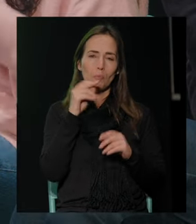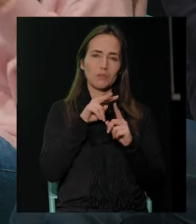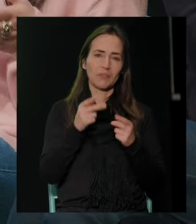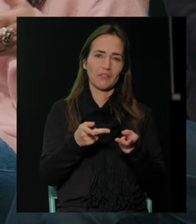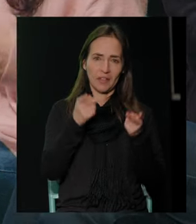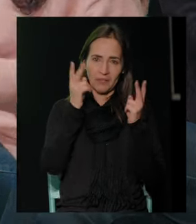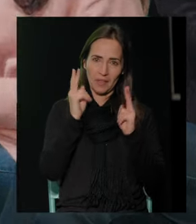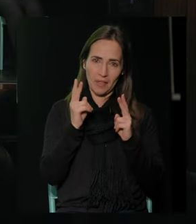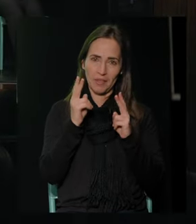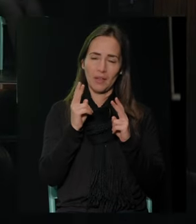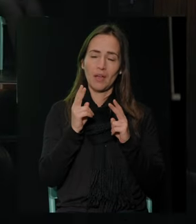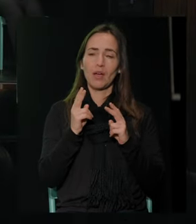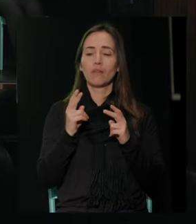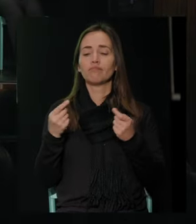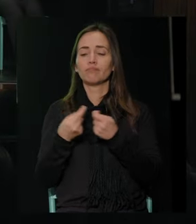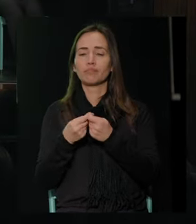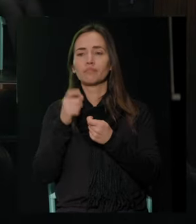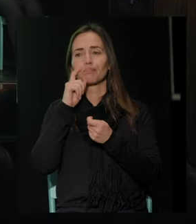os imperativos ecológicos?